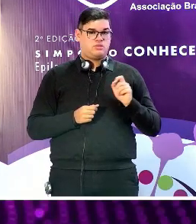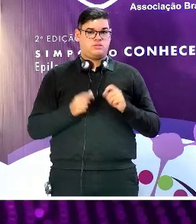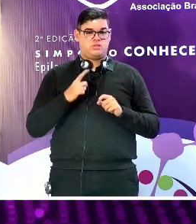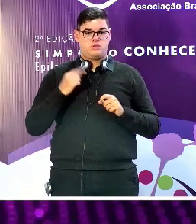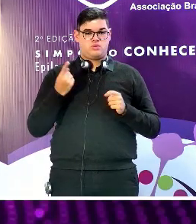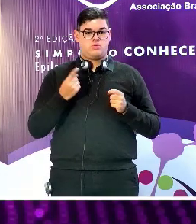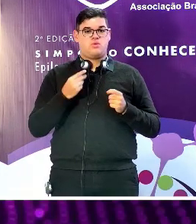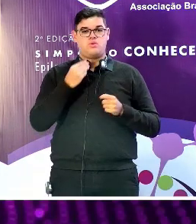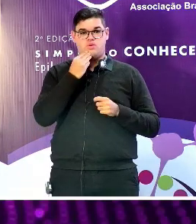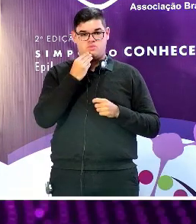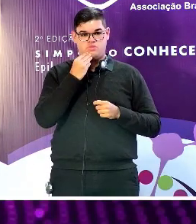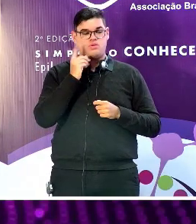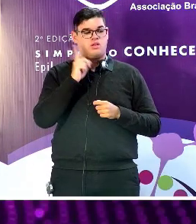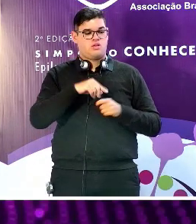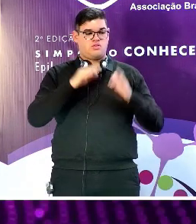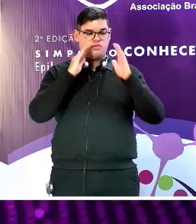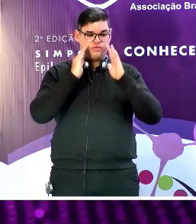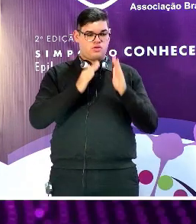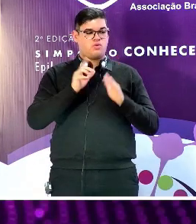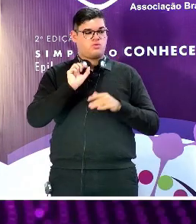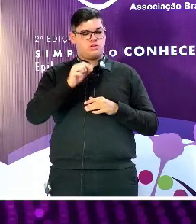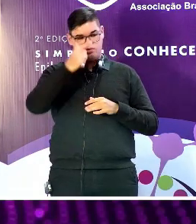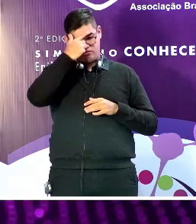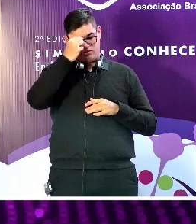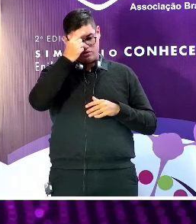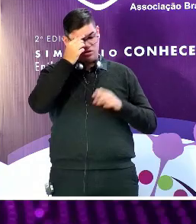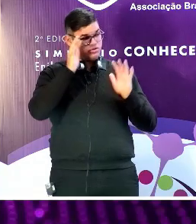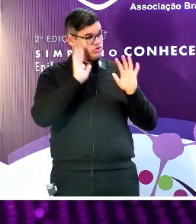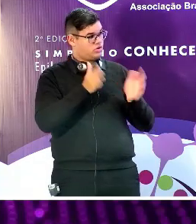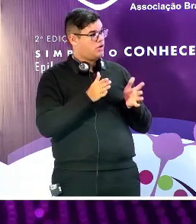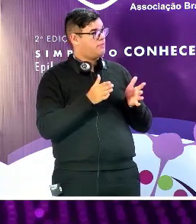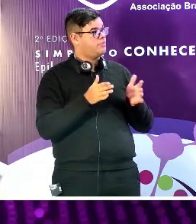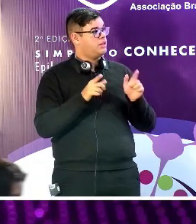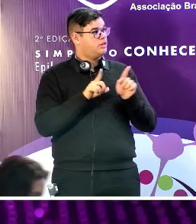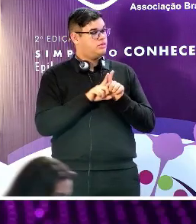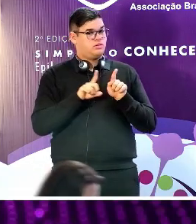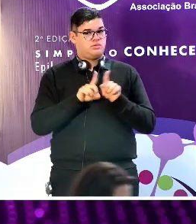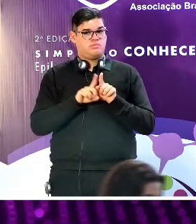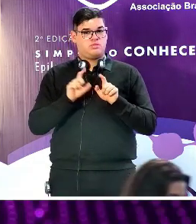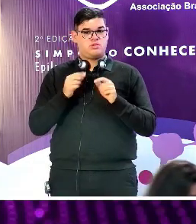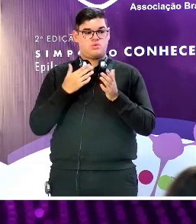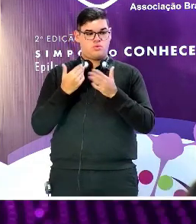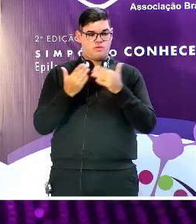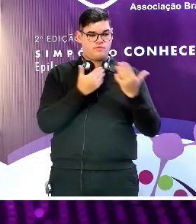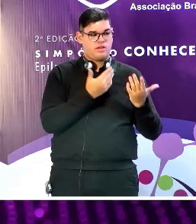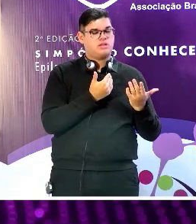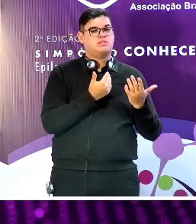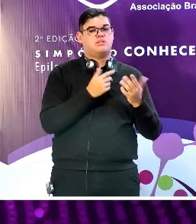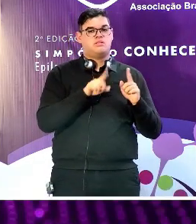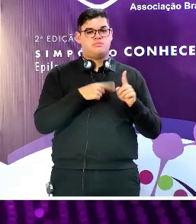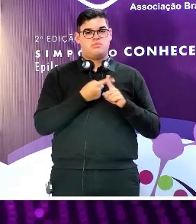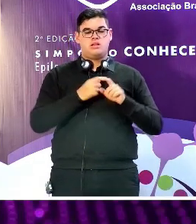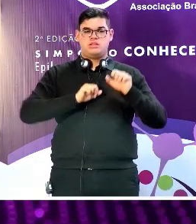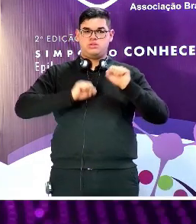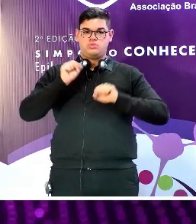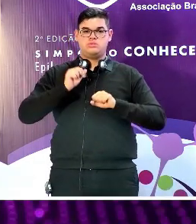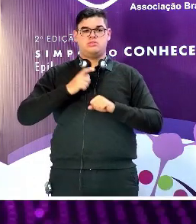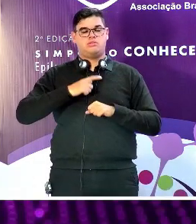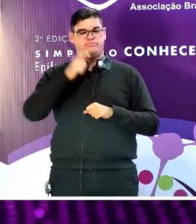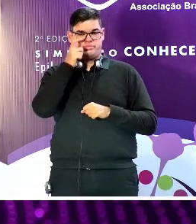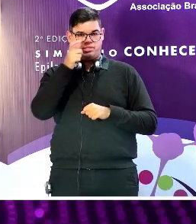obviamente, a patente é da universidade, e a universidade que tramita conversa com indústrias que têm